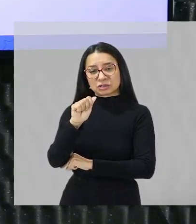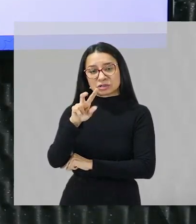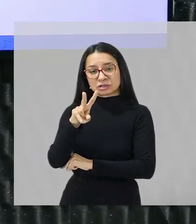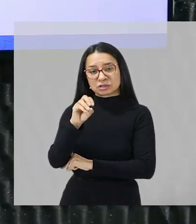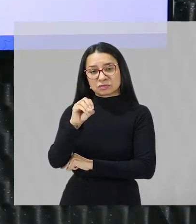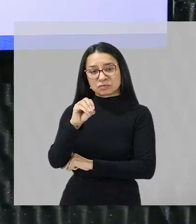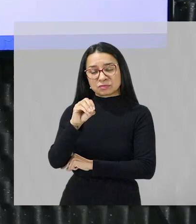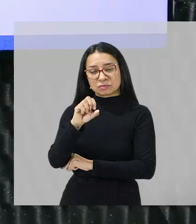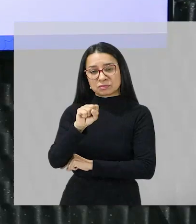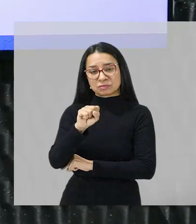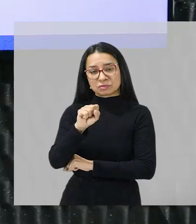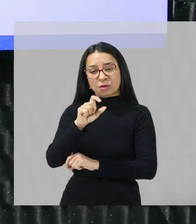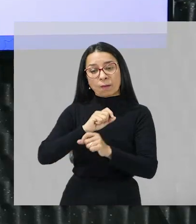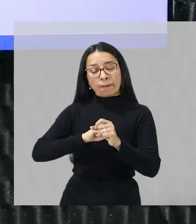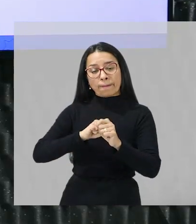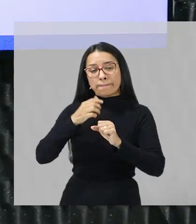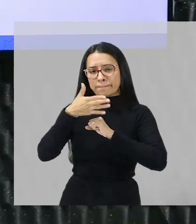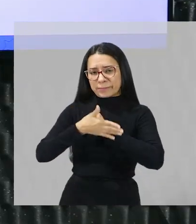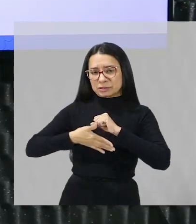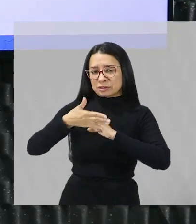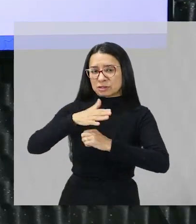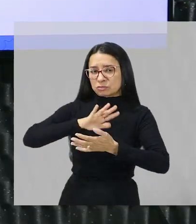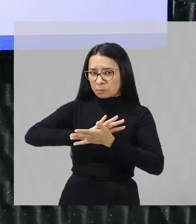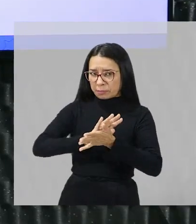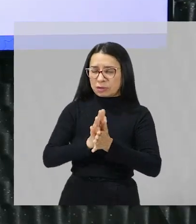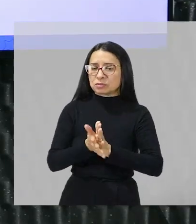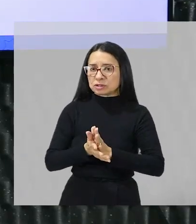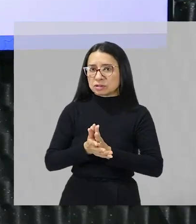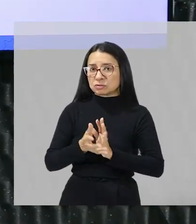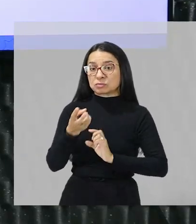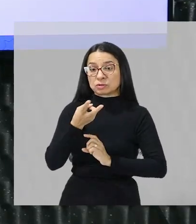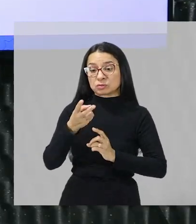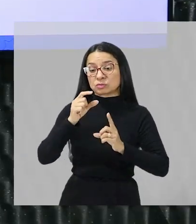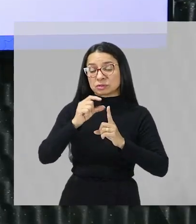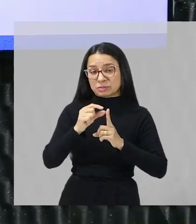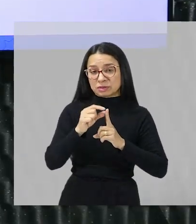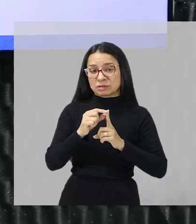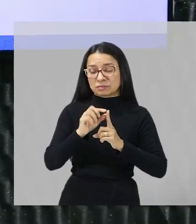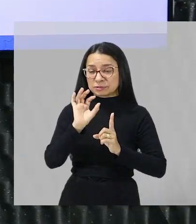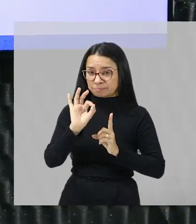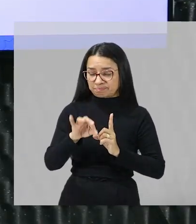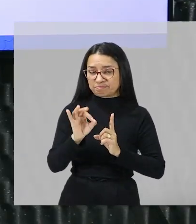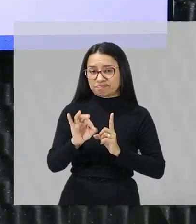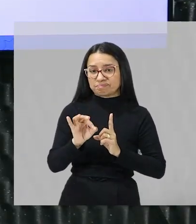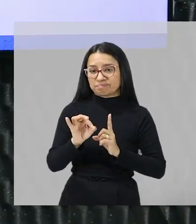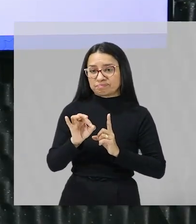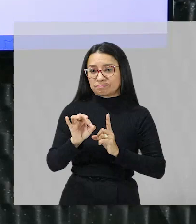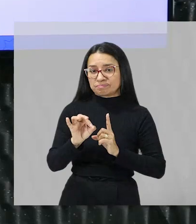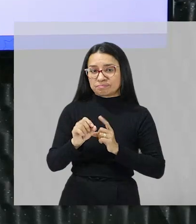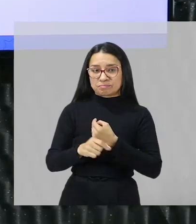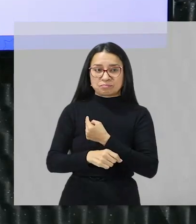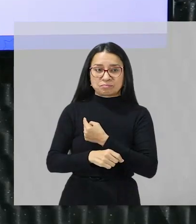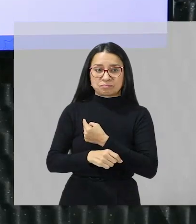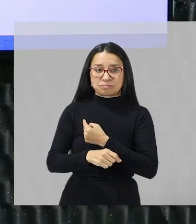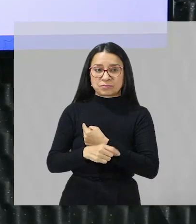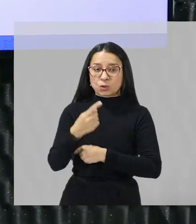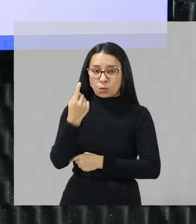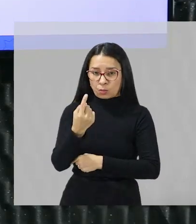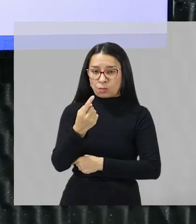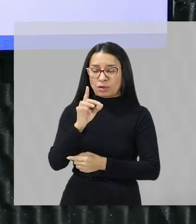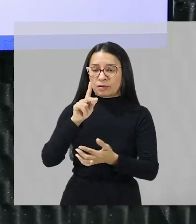é baseado nisso, em rotulações, estereótipos ofensivos? Correto. A assertiva 1 é